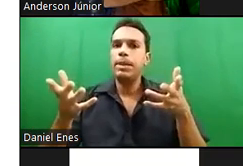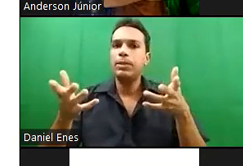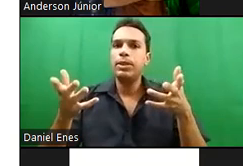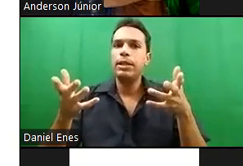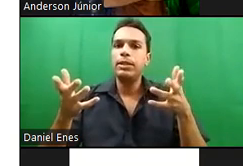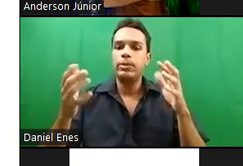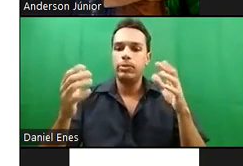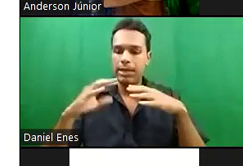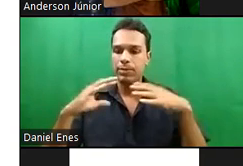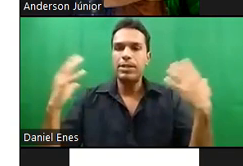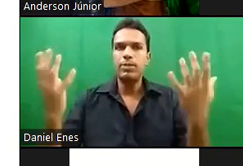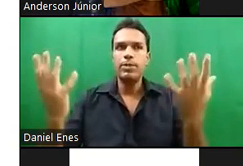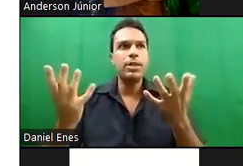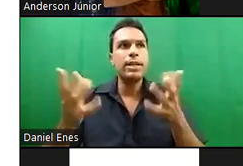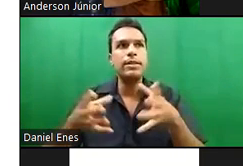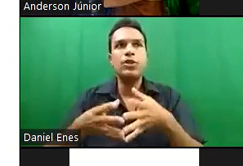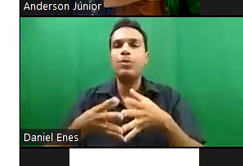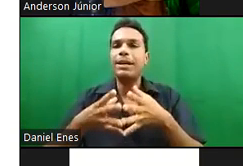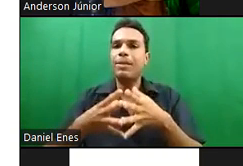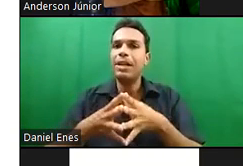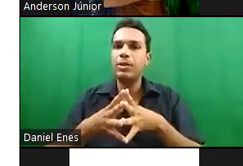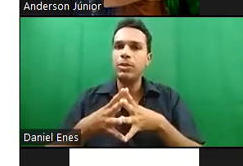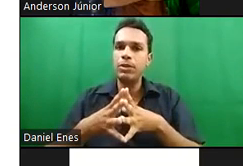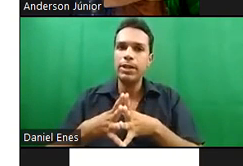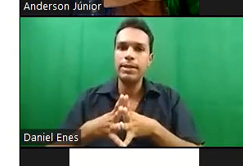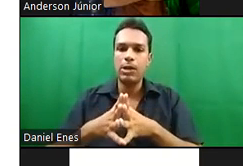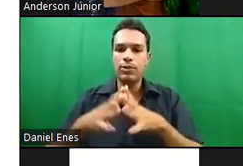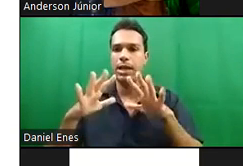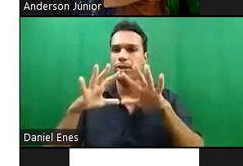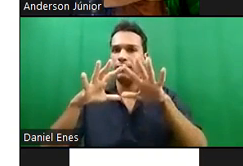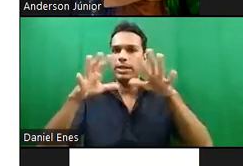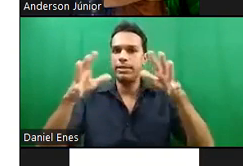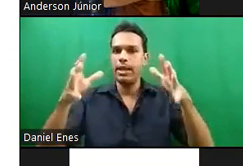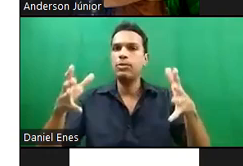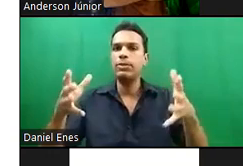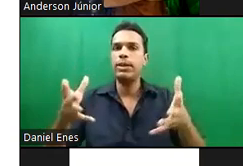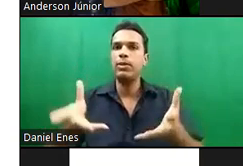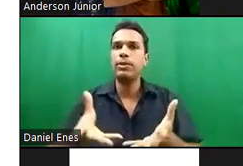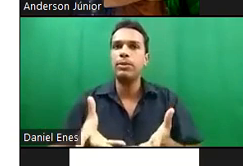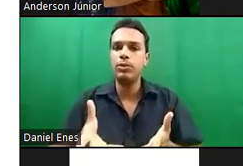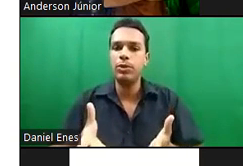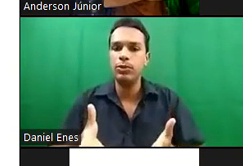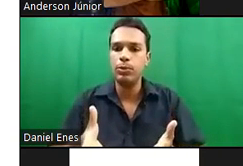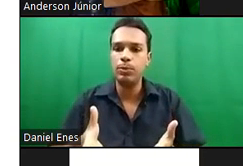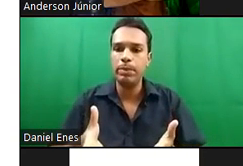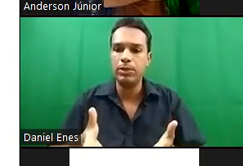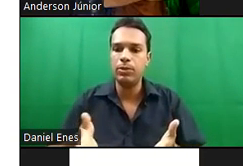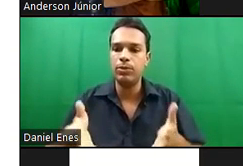existe para toda língua, no caso, para as línguas em gerais, existe uma gramática universal. Se é universal, que foi até um termo que